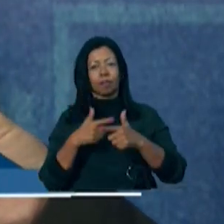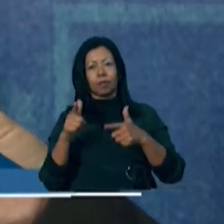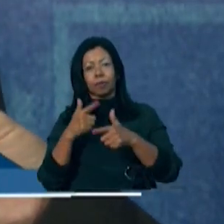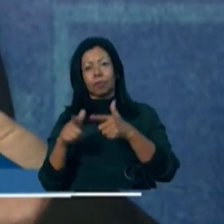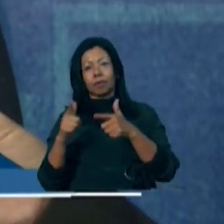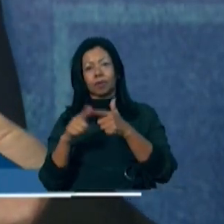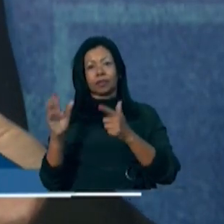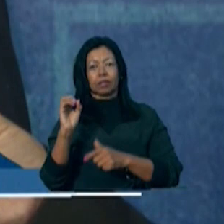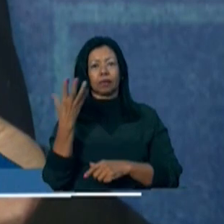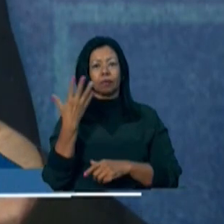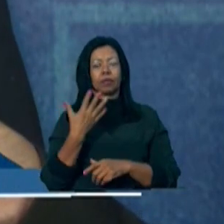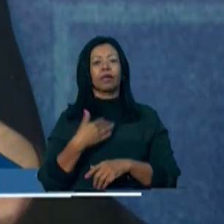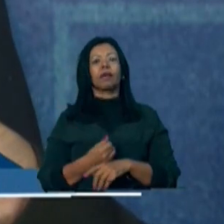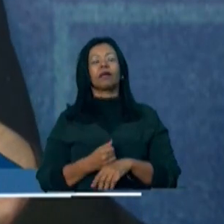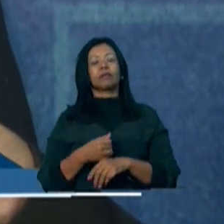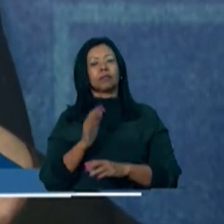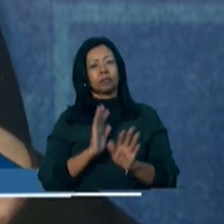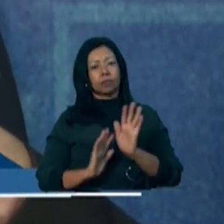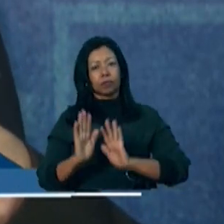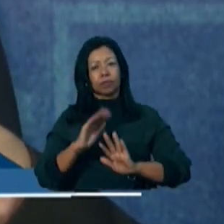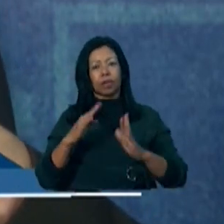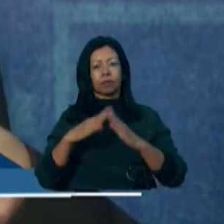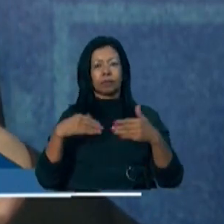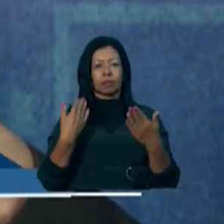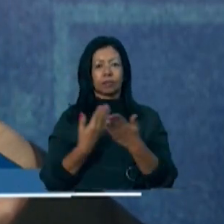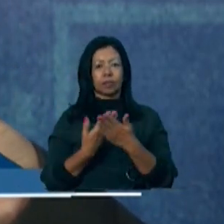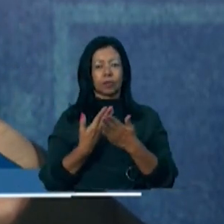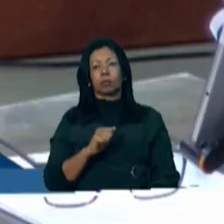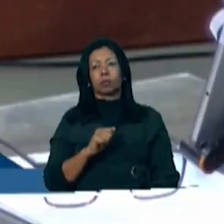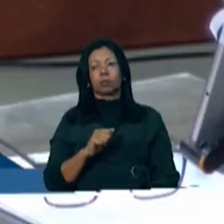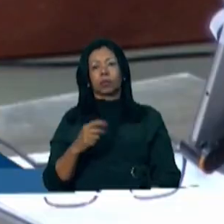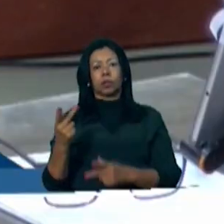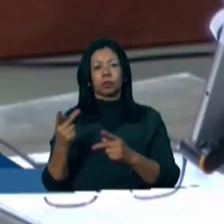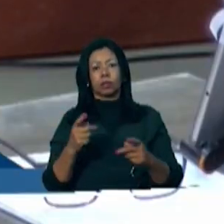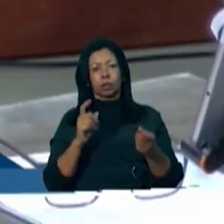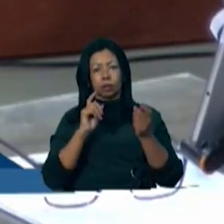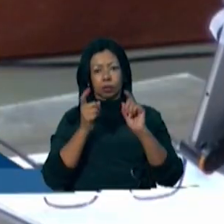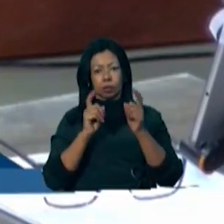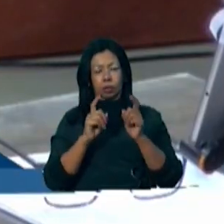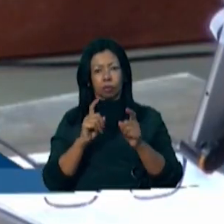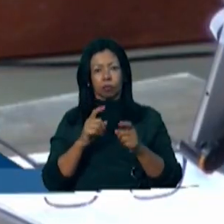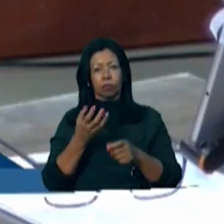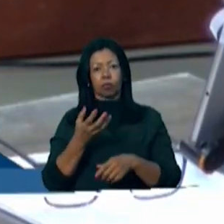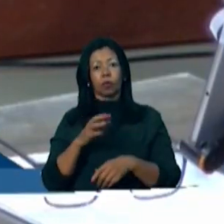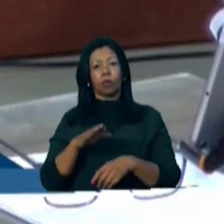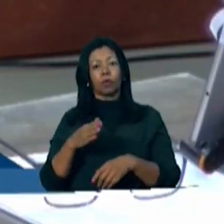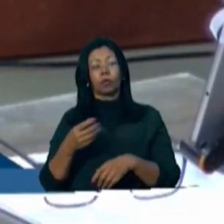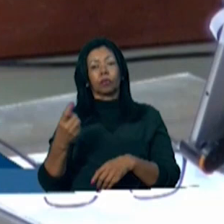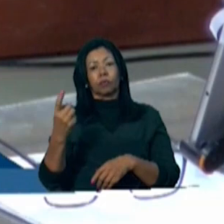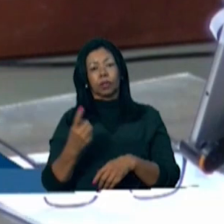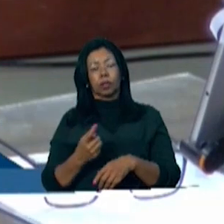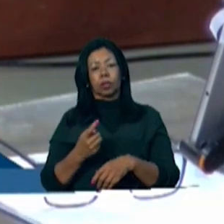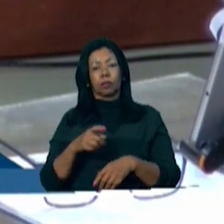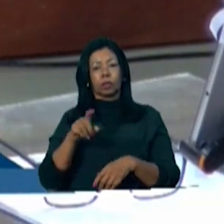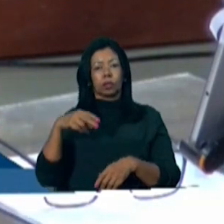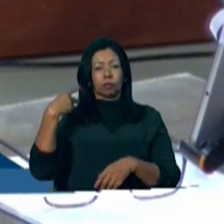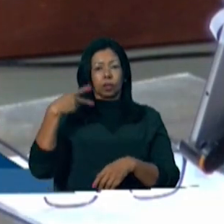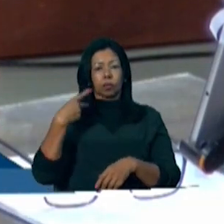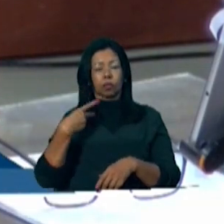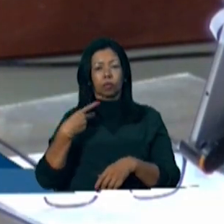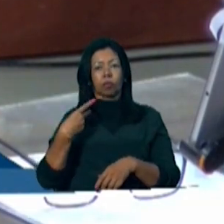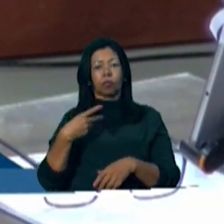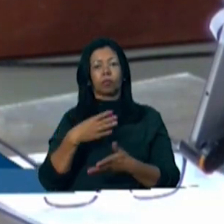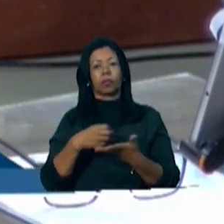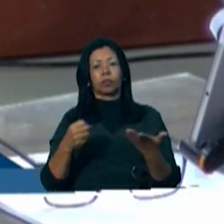etc que ocorrem A Conservação das escolas e algumas escolas também tem nos repassado informação de que ainda não conseguiu receber este valor